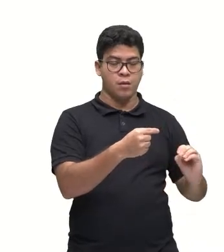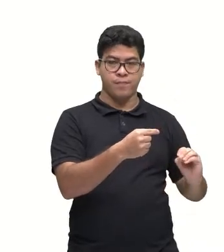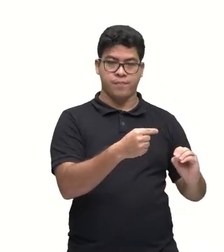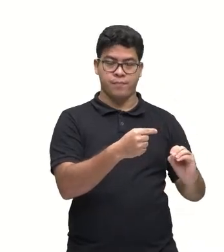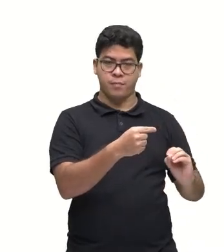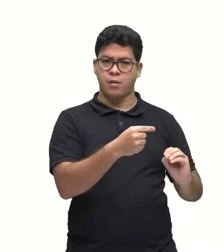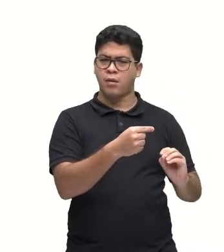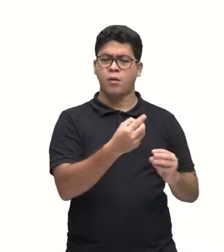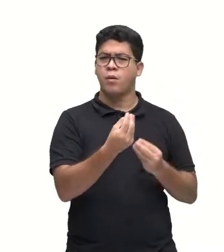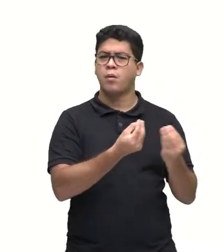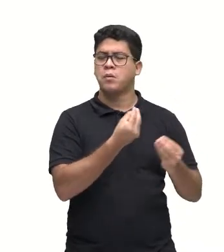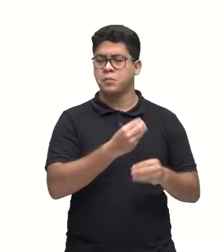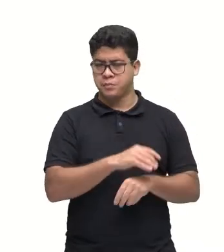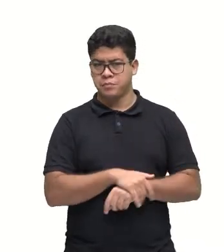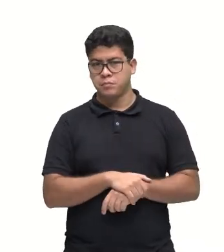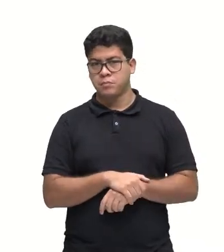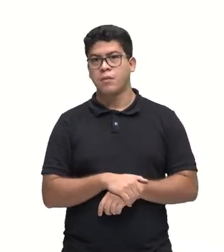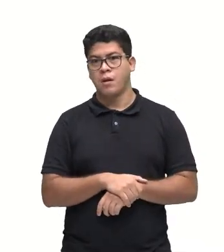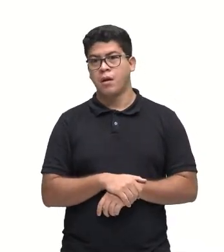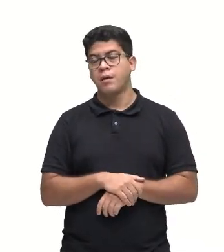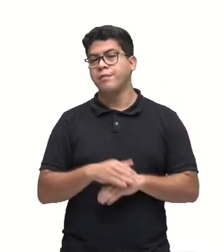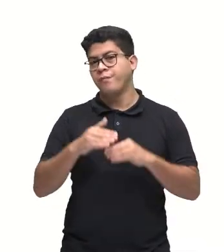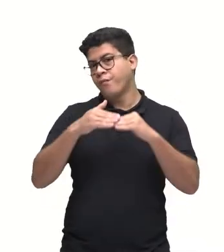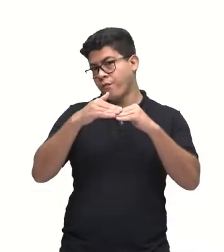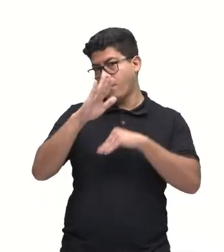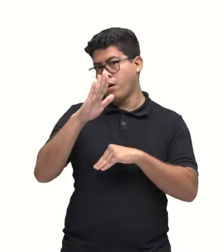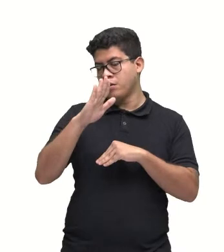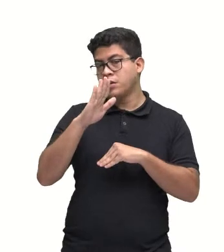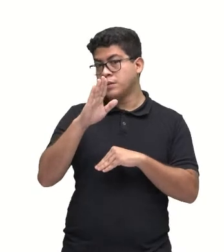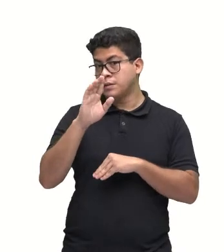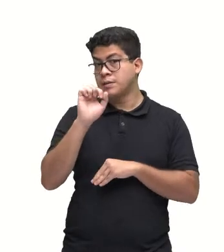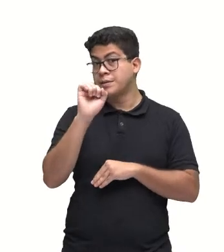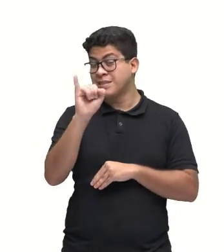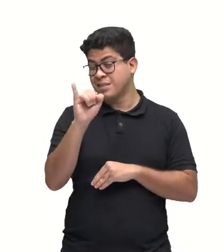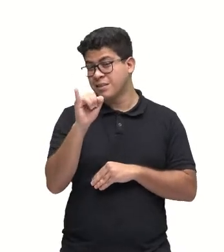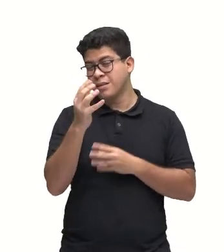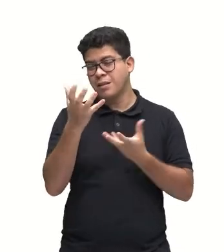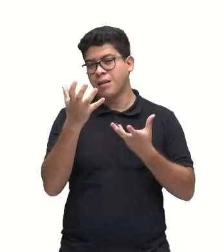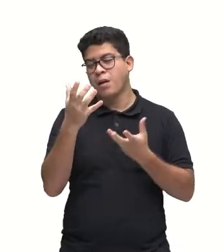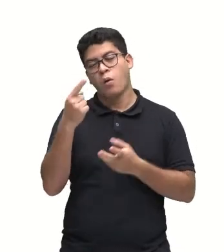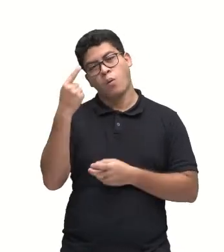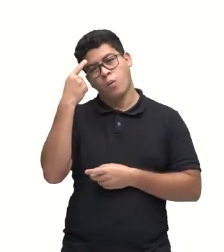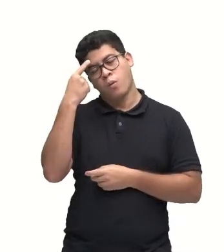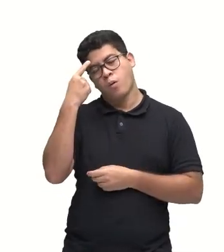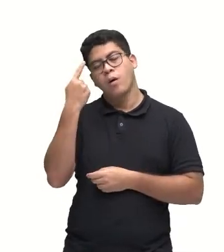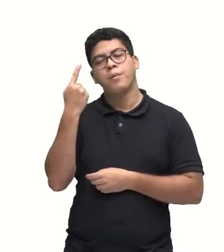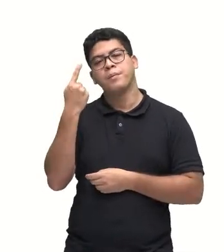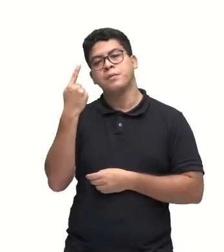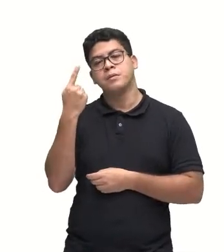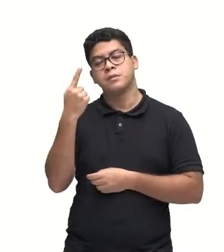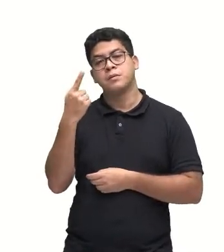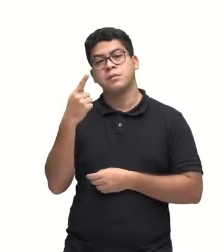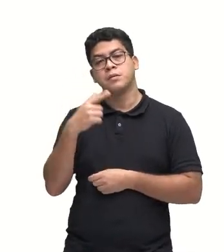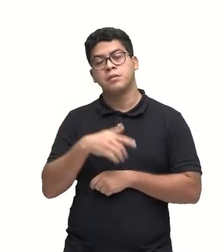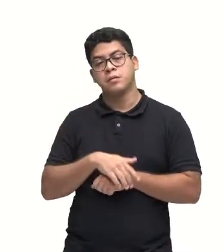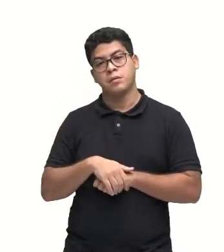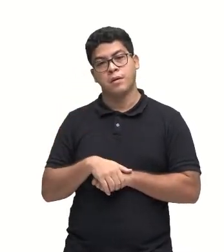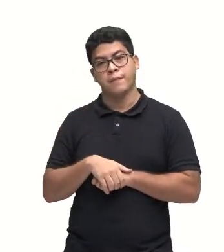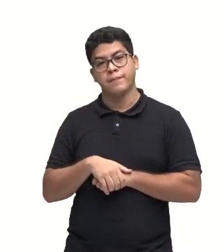diminuir? Obviamente que vai aumentar, né? Se eu estou aumentando a quantidade de funcionários que vão ser atendidos,